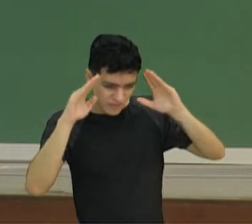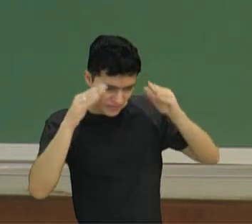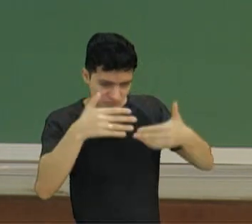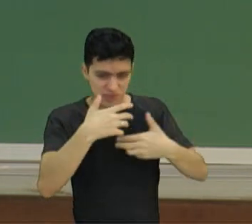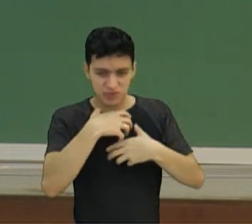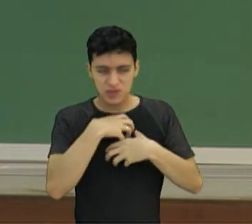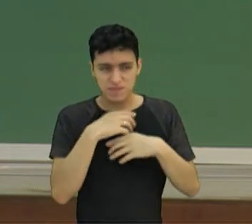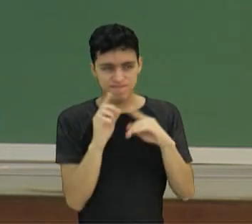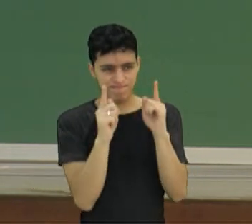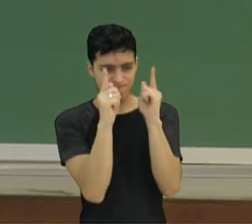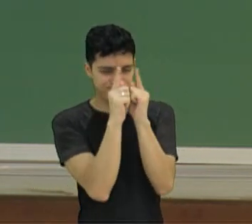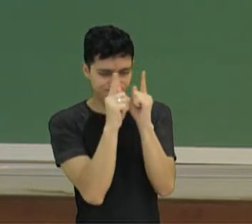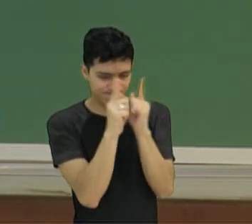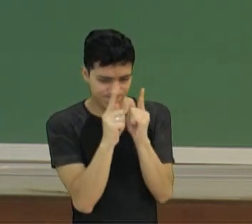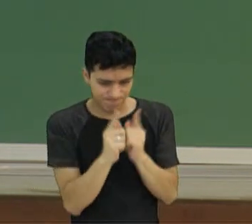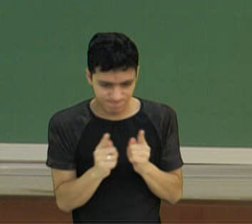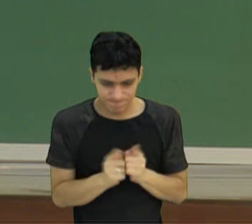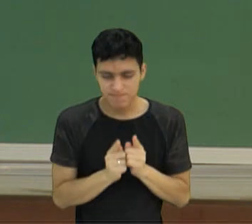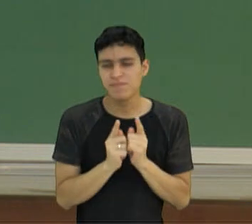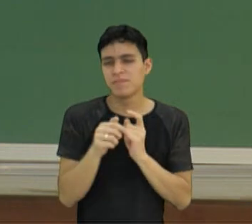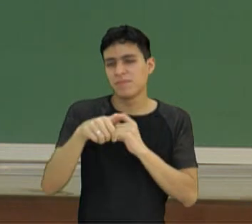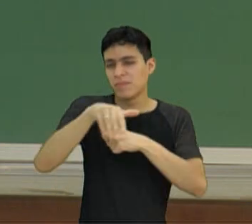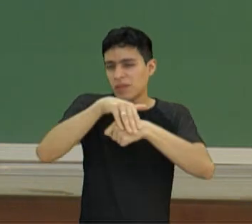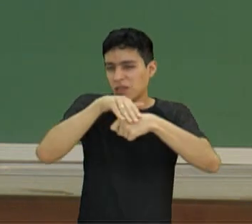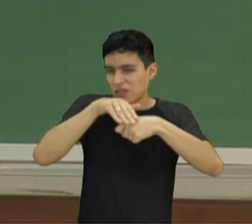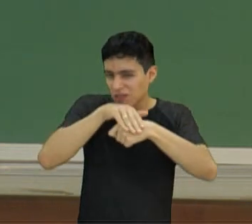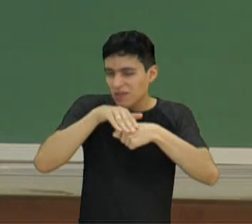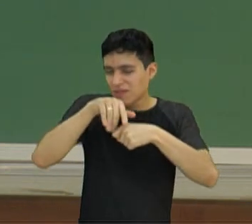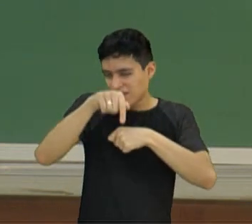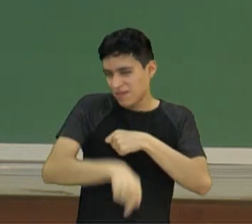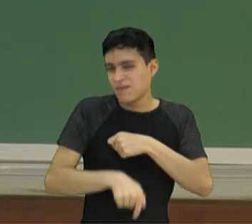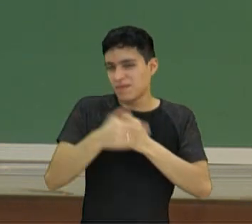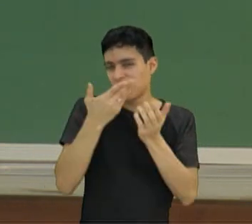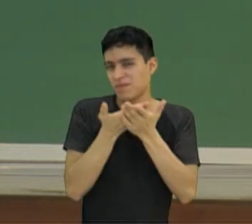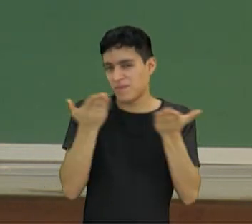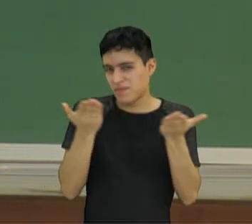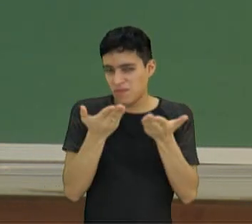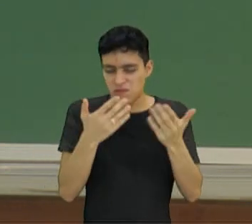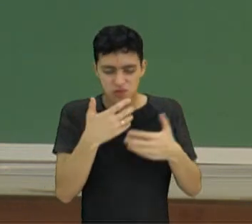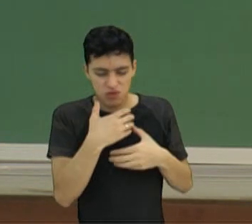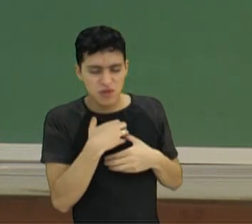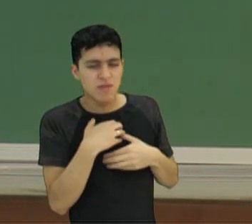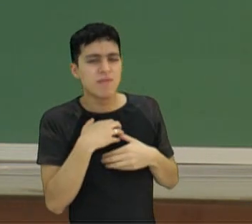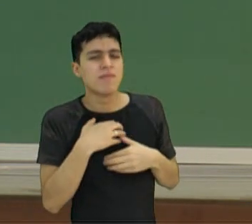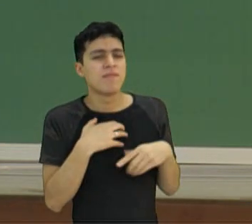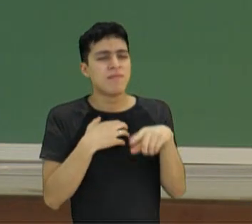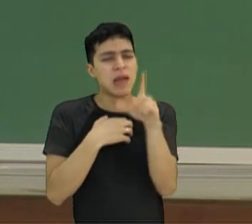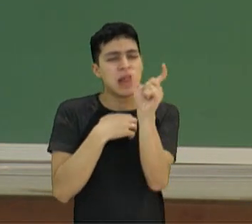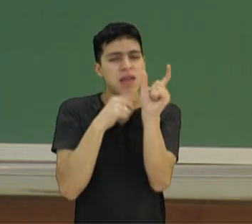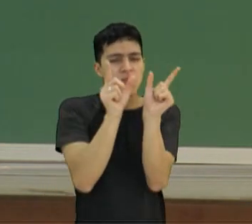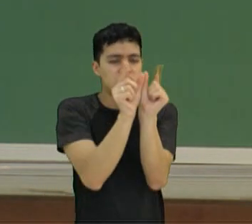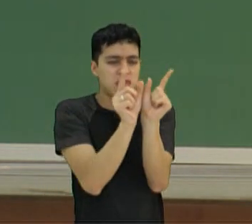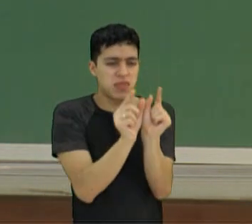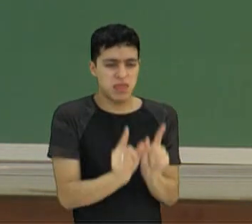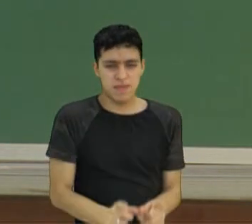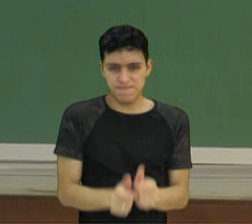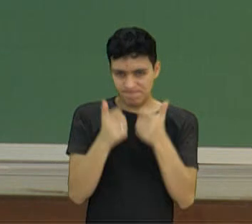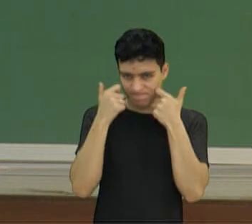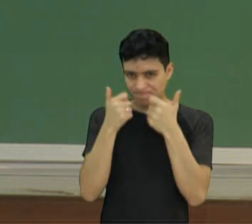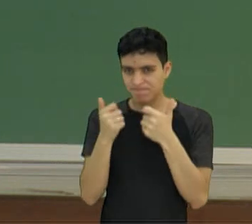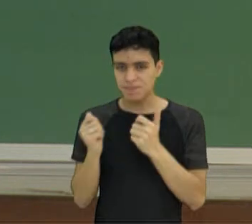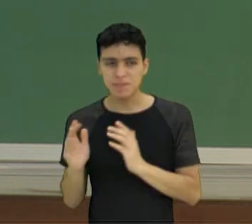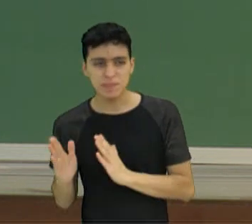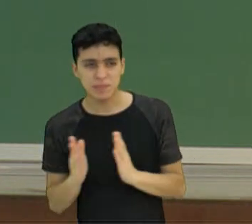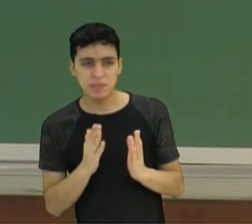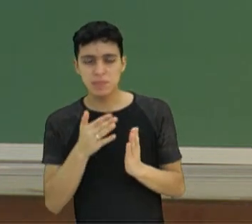formas contraídas. A gente vai conversar um pouco mais sobre isso aqui, tá bom? Então vamos iniciar, pessoal. Mas antes